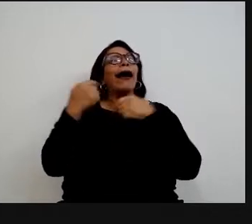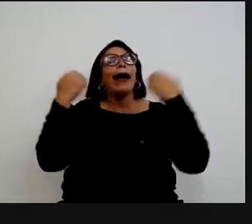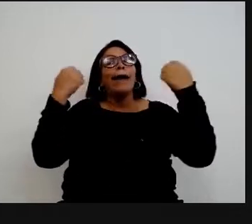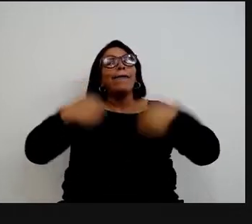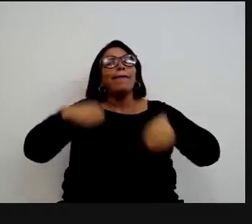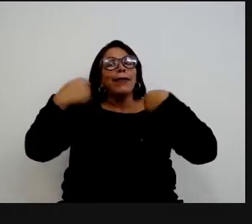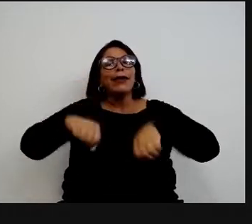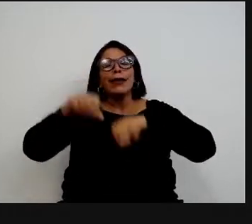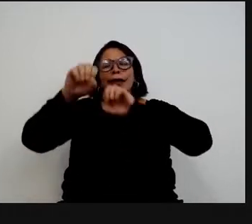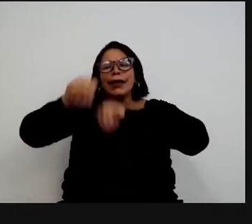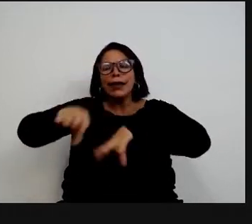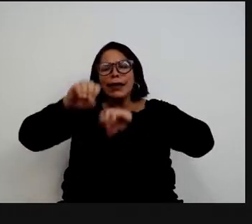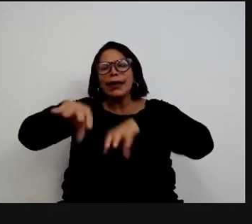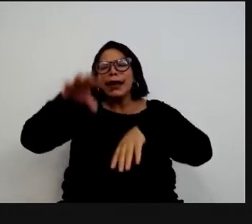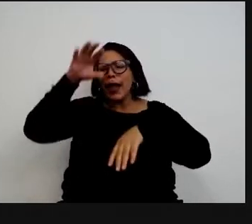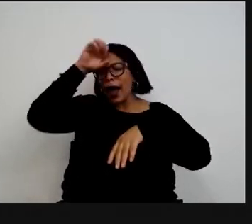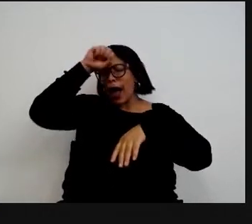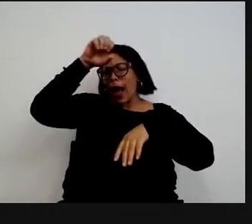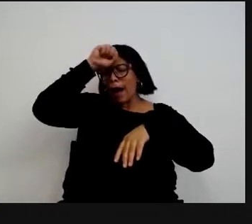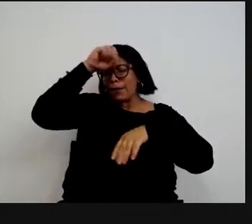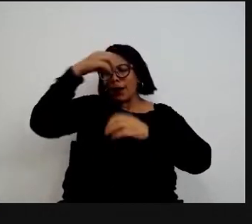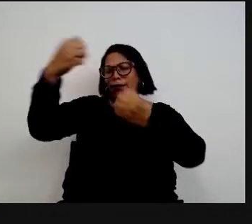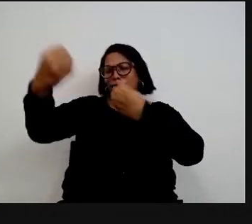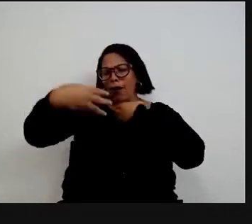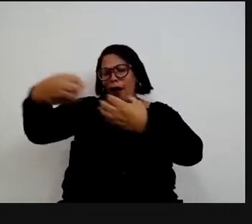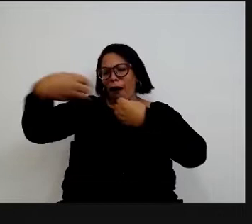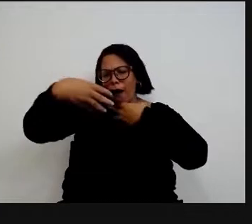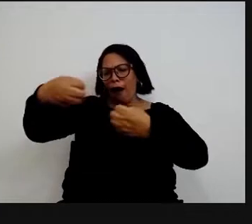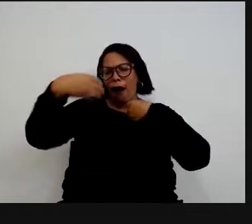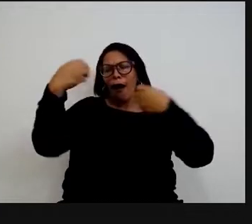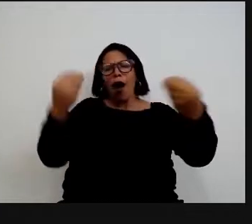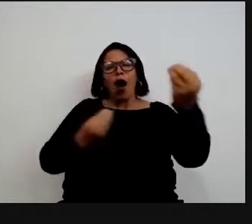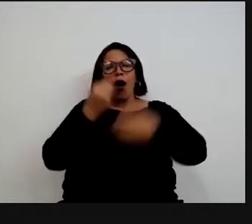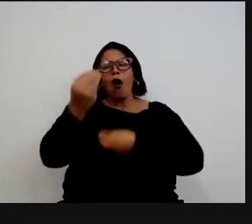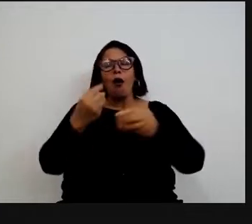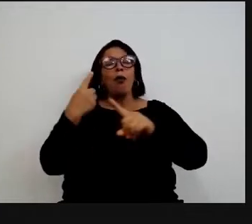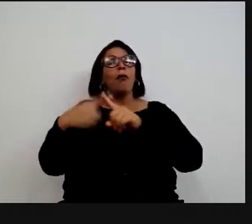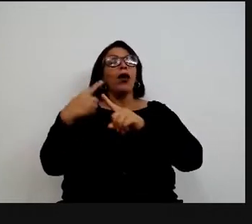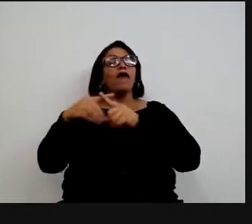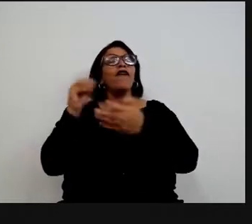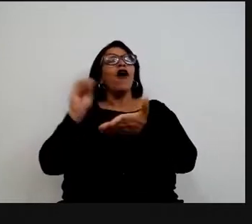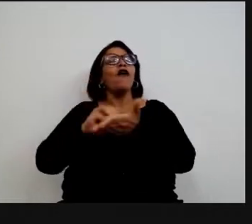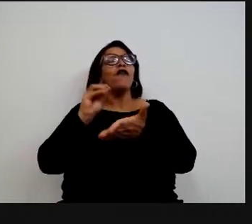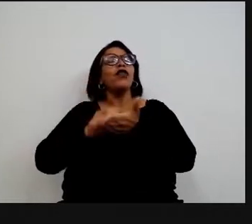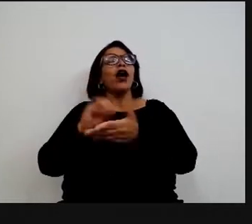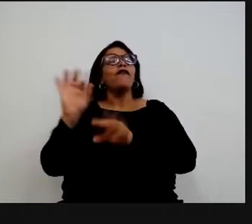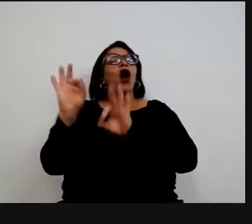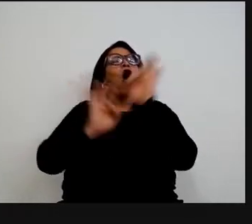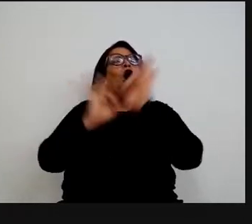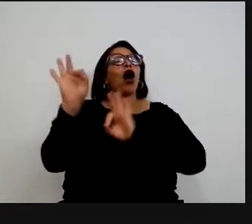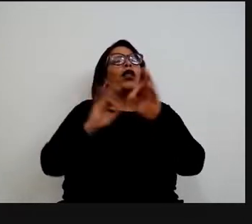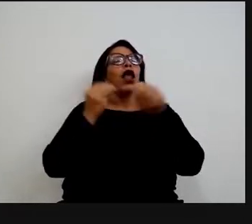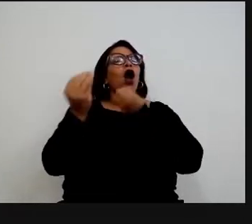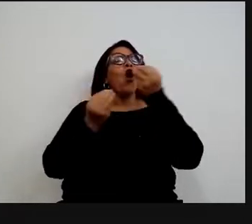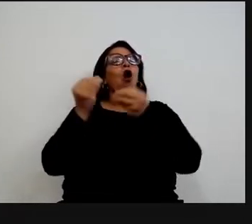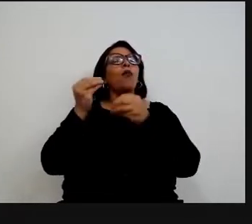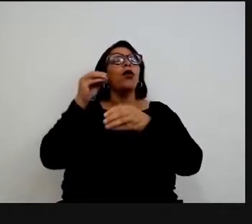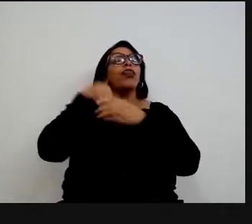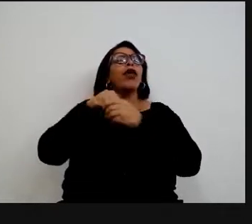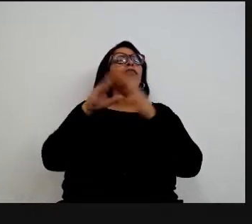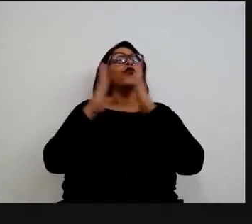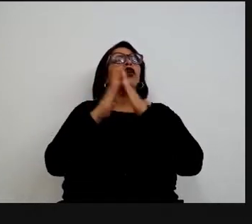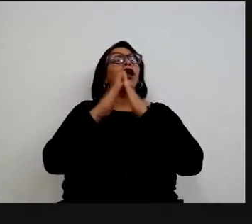poderem, eles também, como as suas organizações não tinham muito organizado ainda como seria